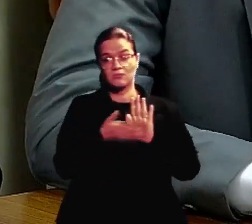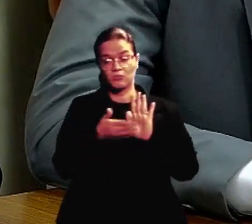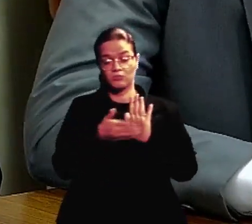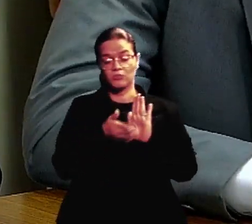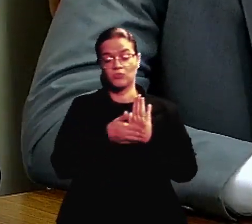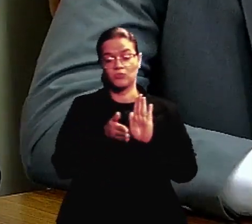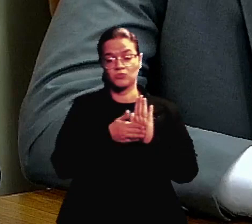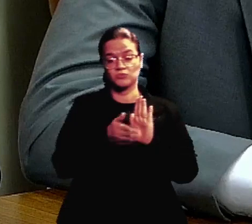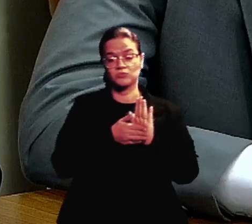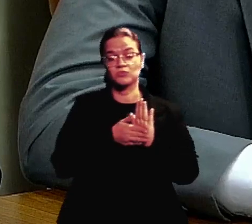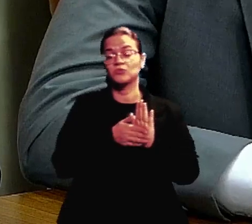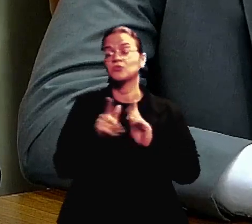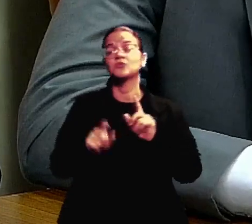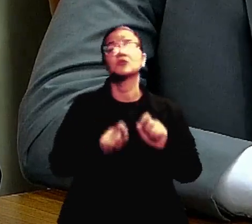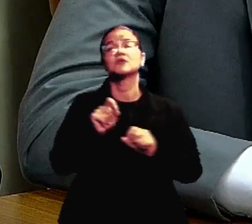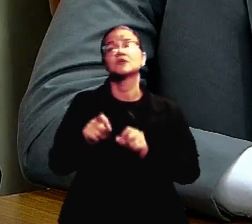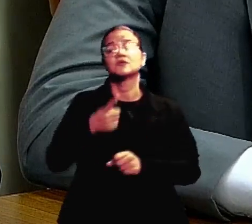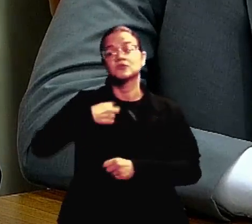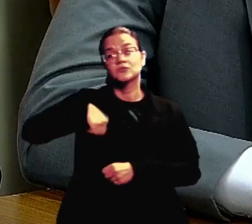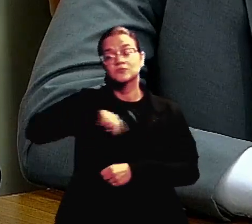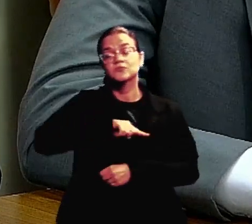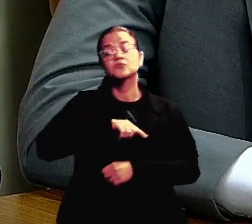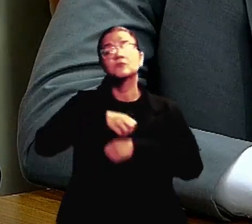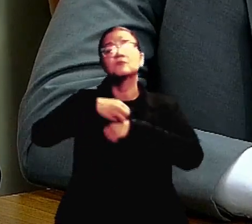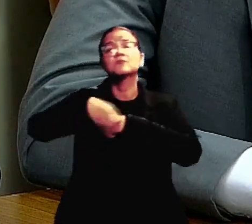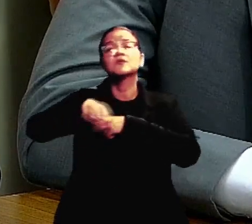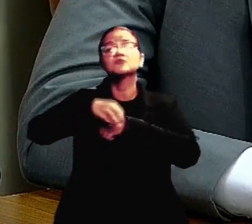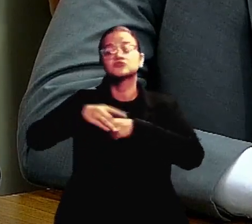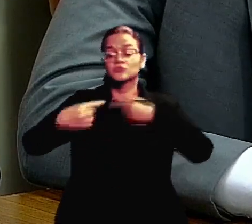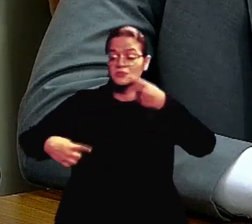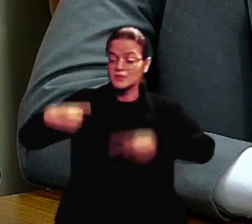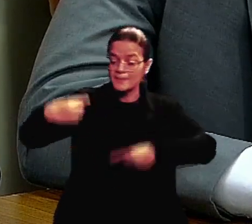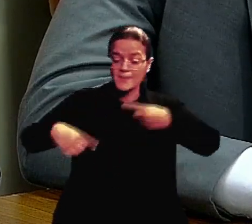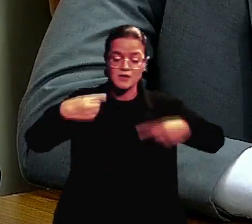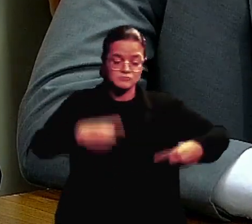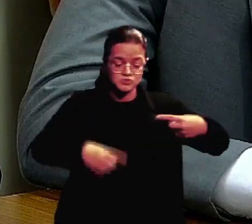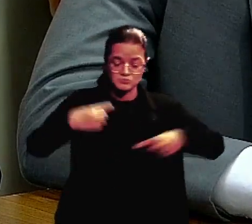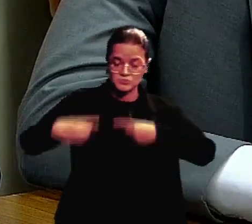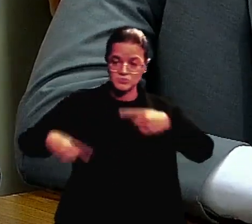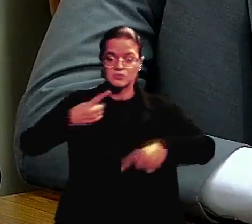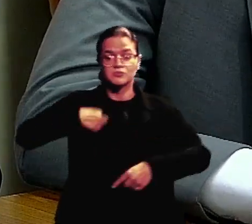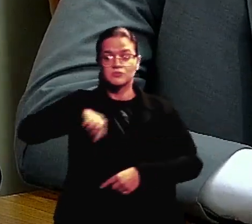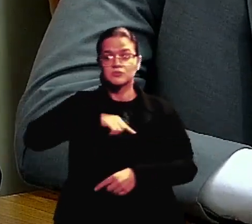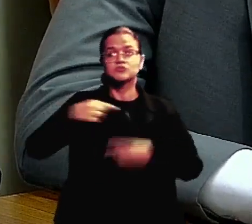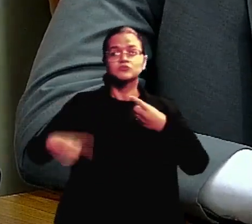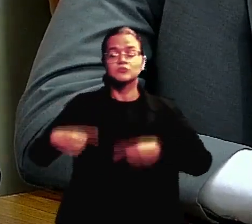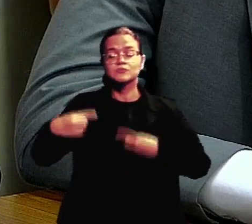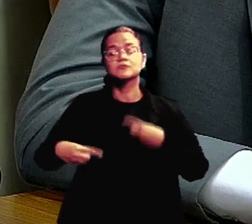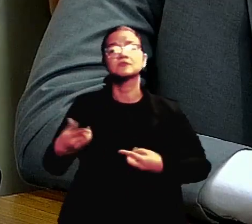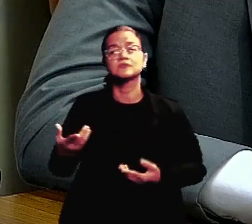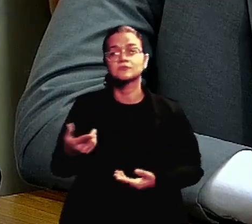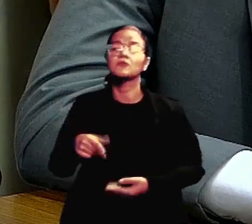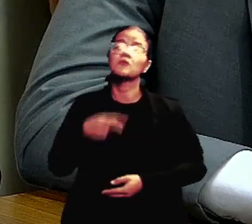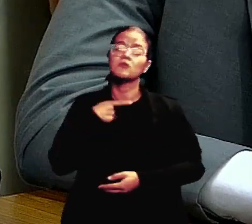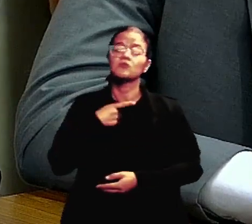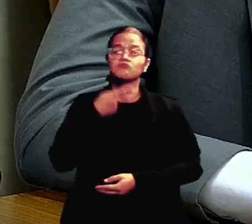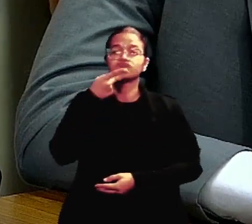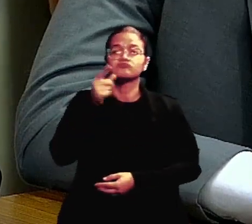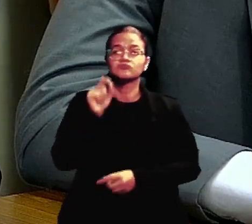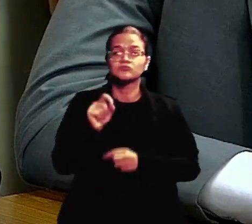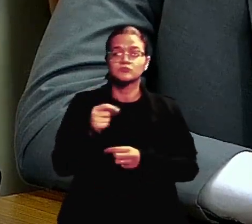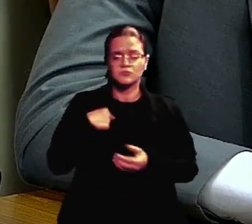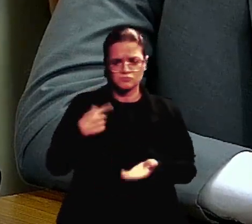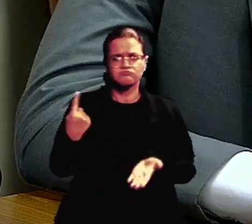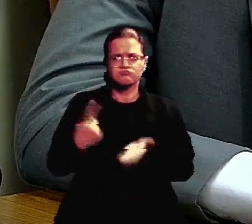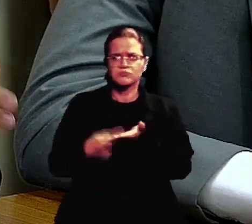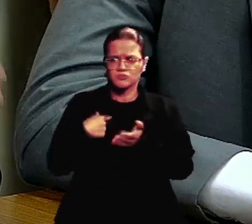proposição, em meu sentir, é que nós trouxemos o debate à lume. Vamos discutir essa questão. E eu faço